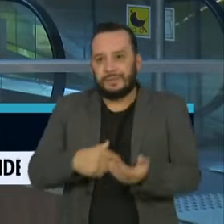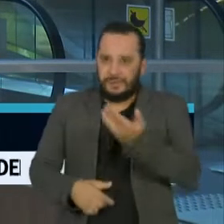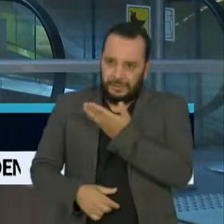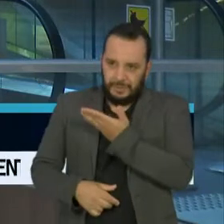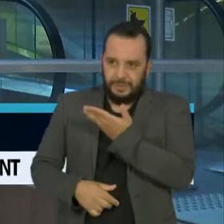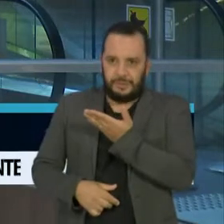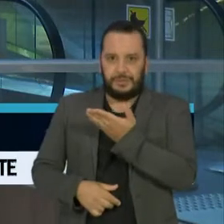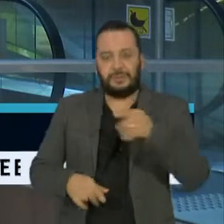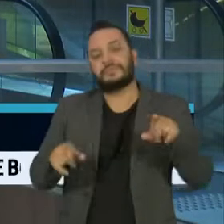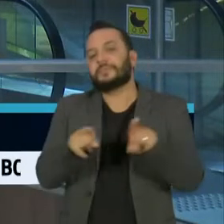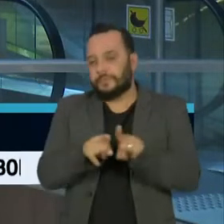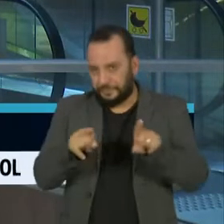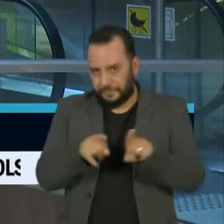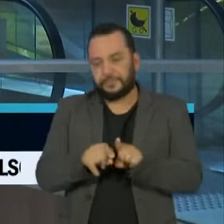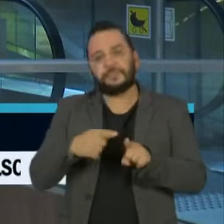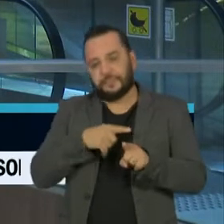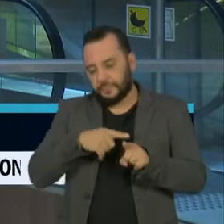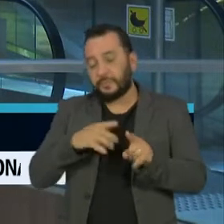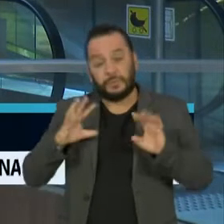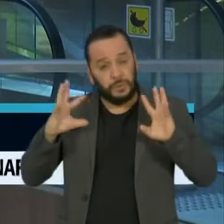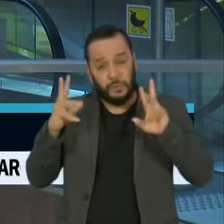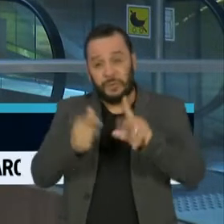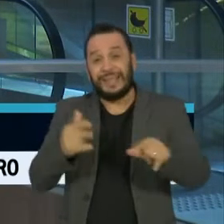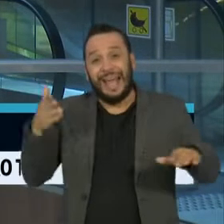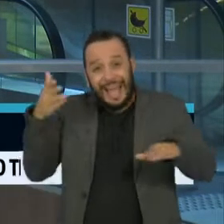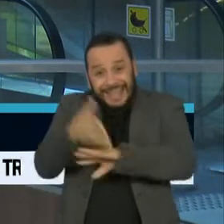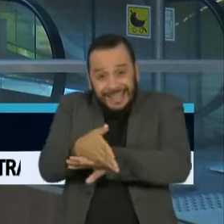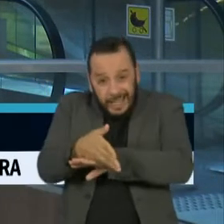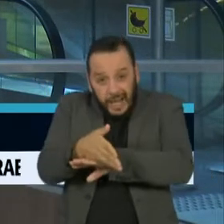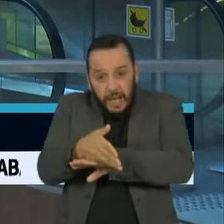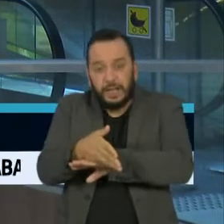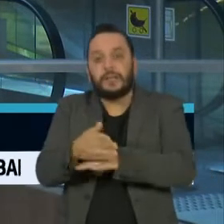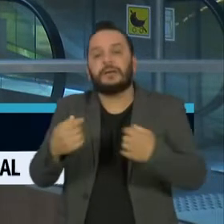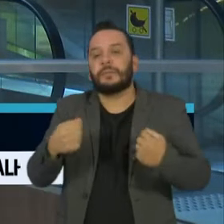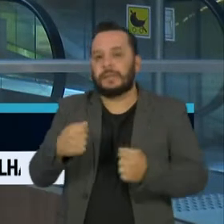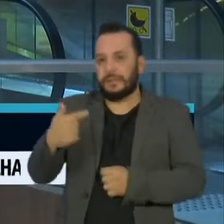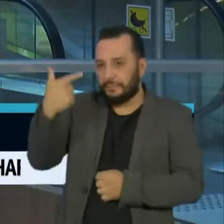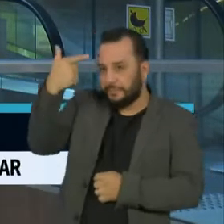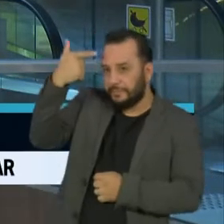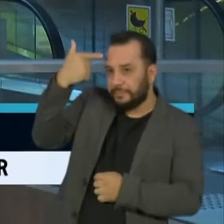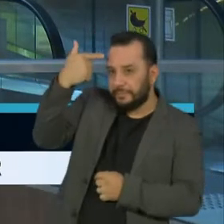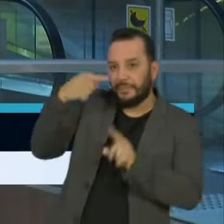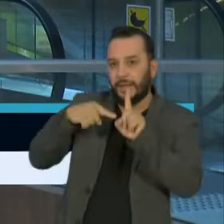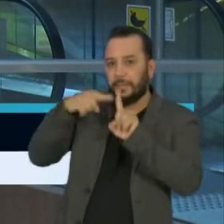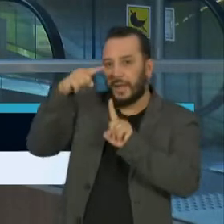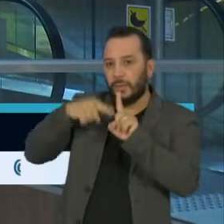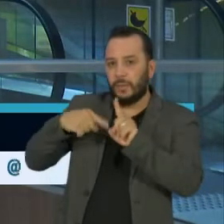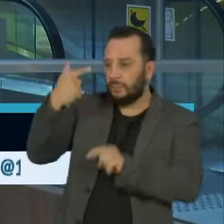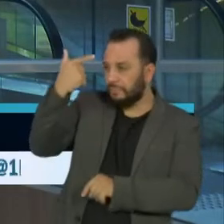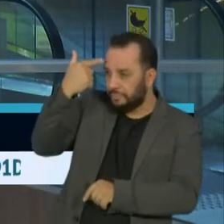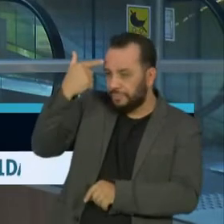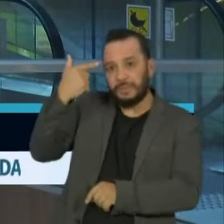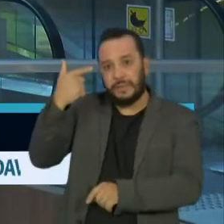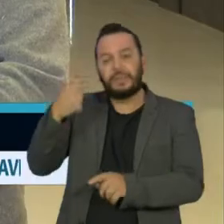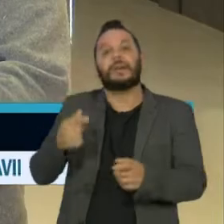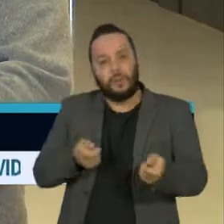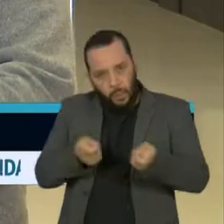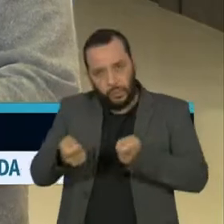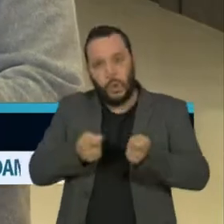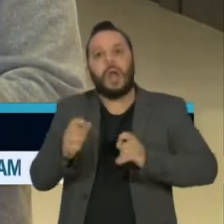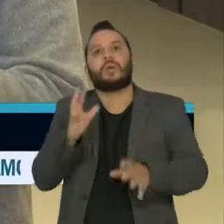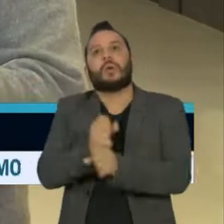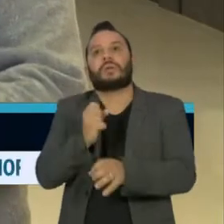corredores além disso todos que entrarem aqui terão a temperatura medida e esse acesso será controlado